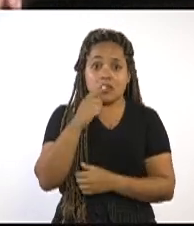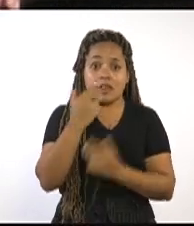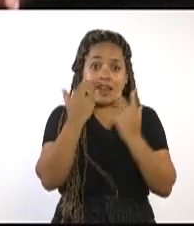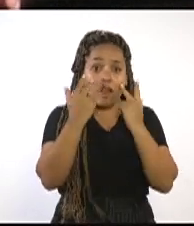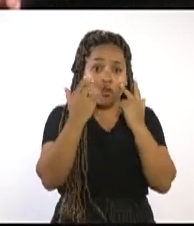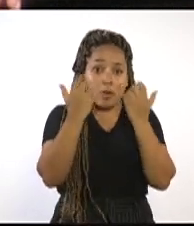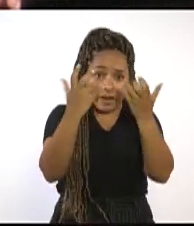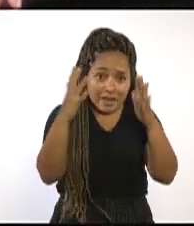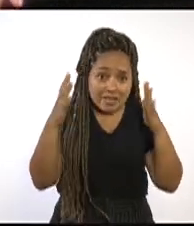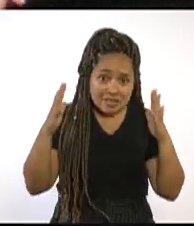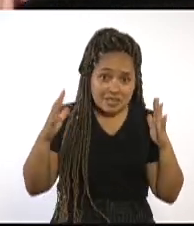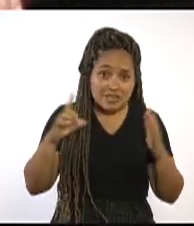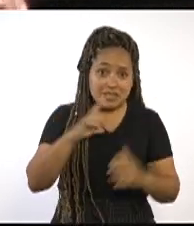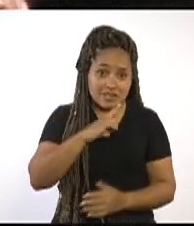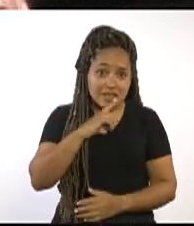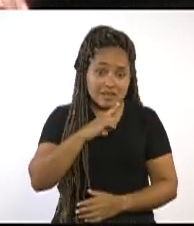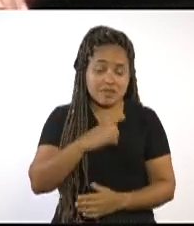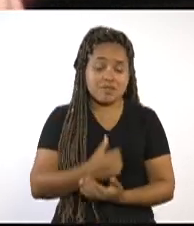têm sido